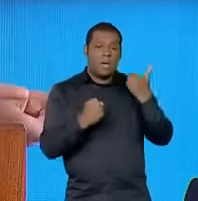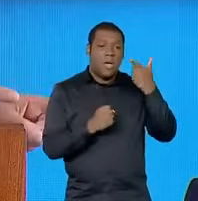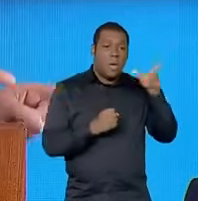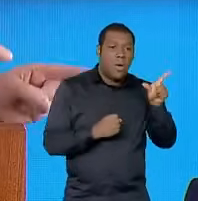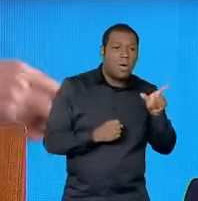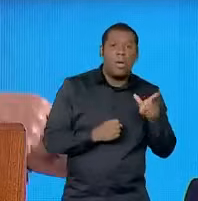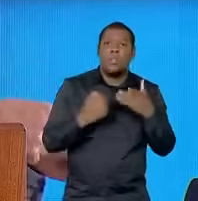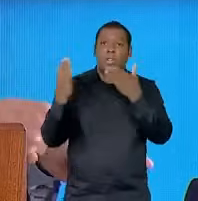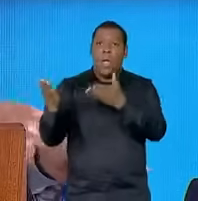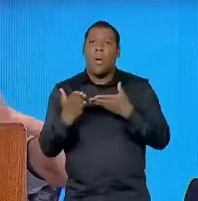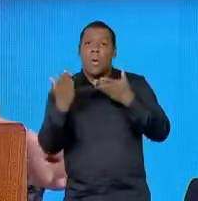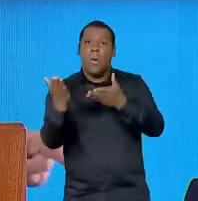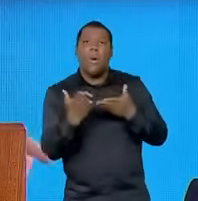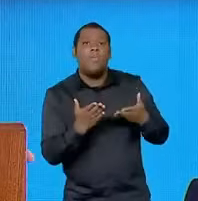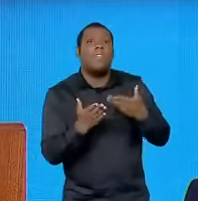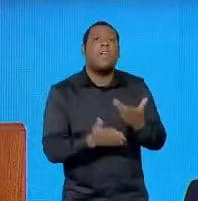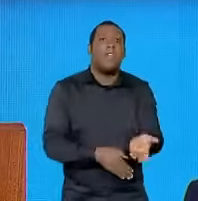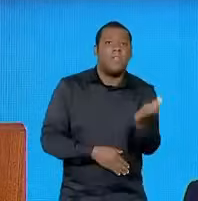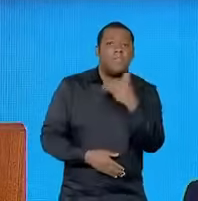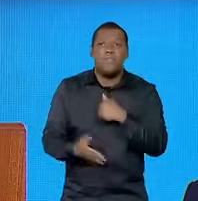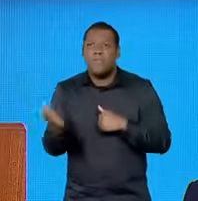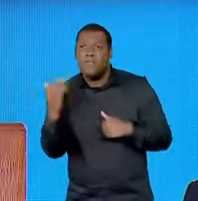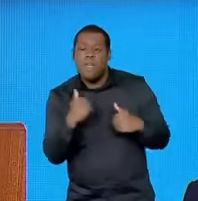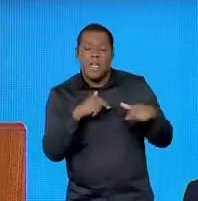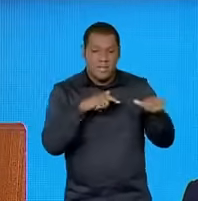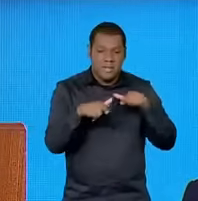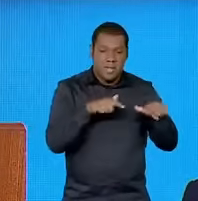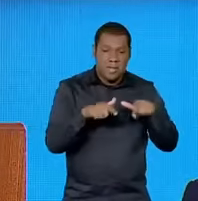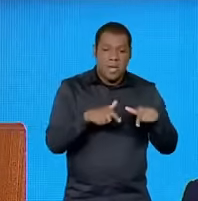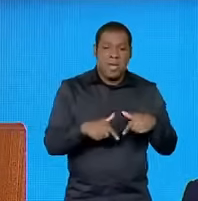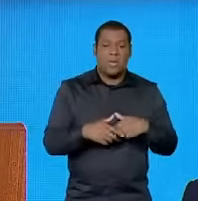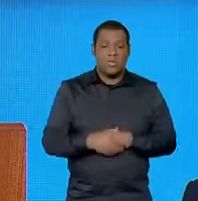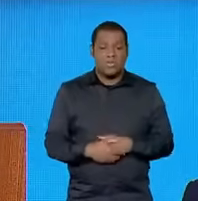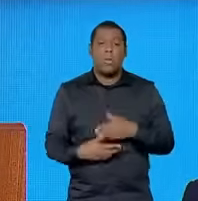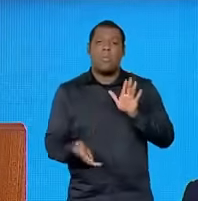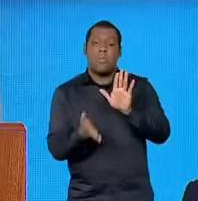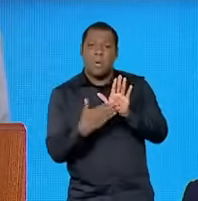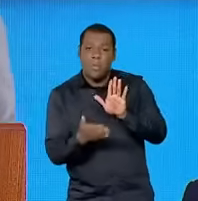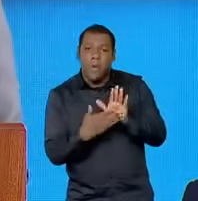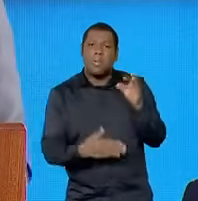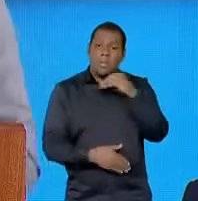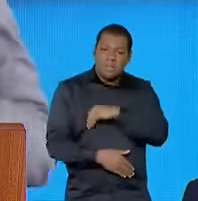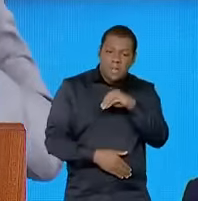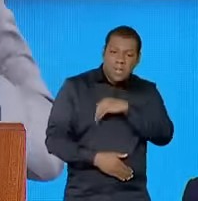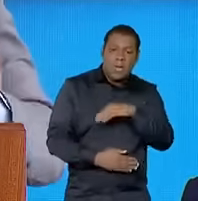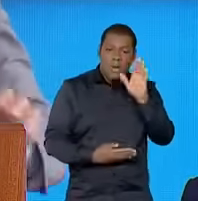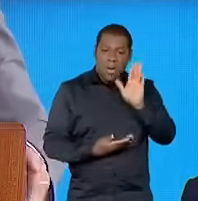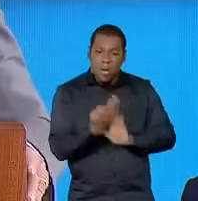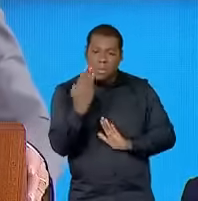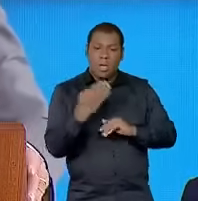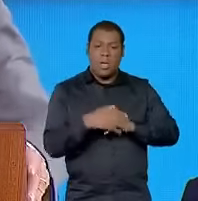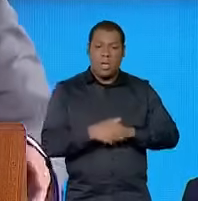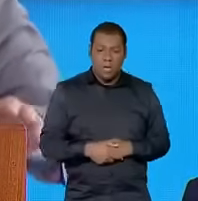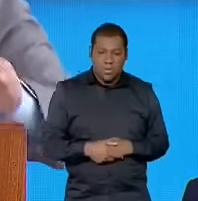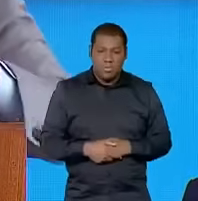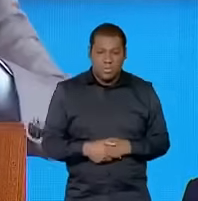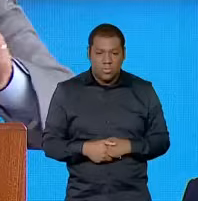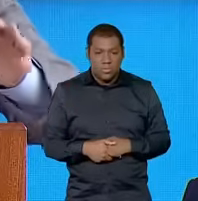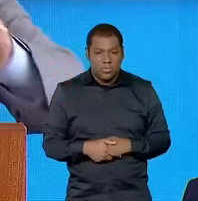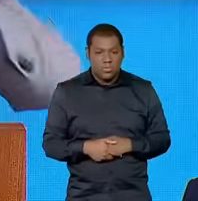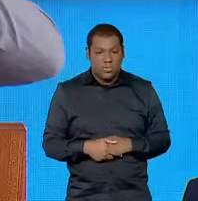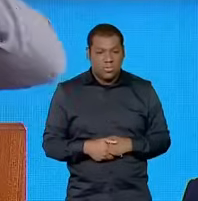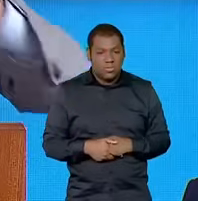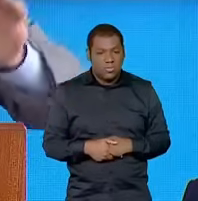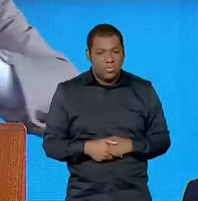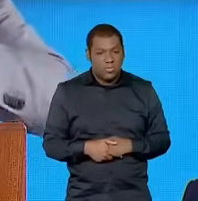o trabalhador da fila daquela fábrica, oferecendo mais salário, mais vantagem, melhor jornada de trabalho.